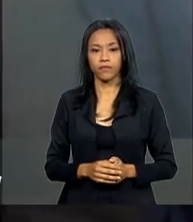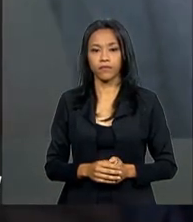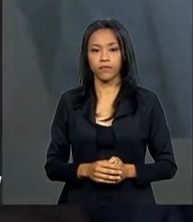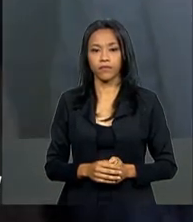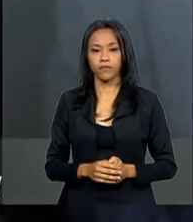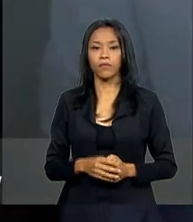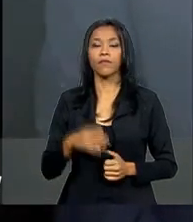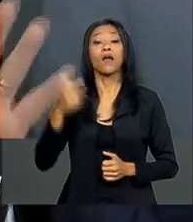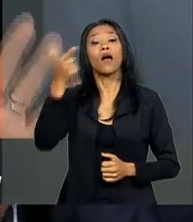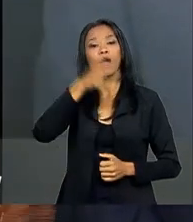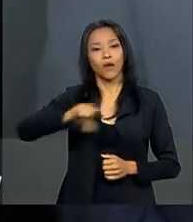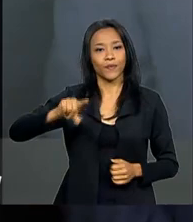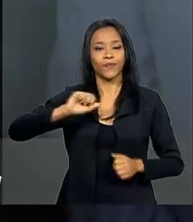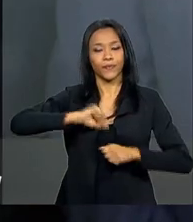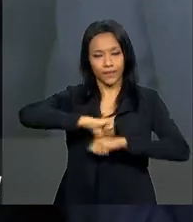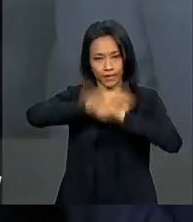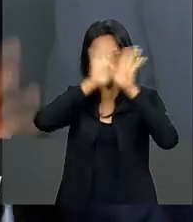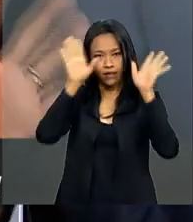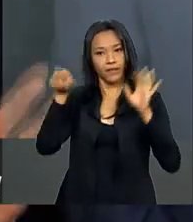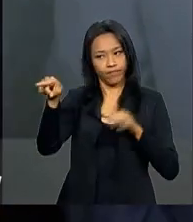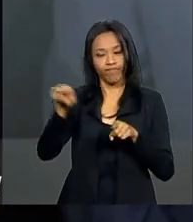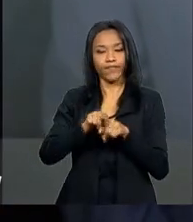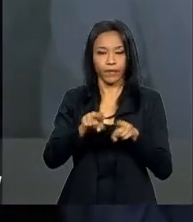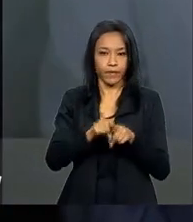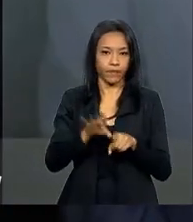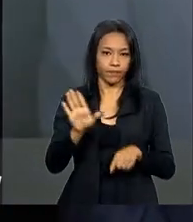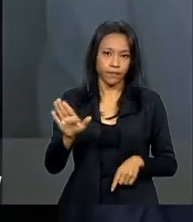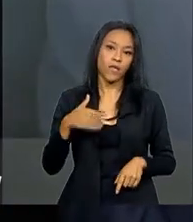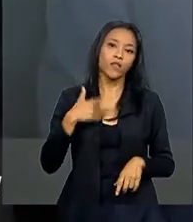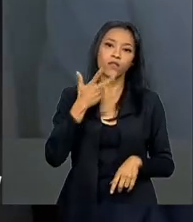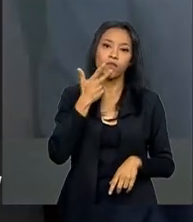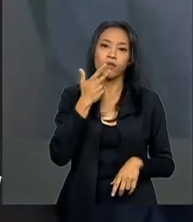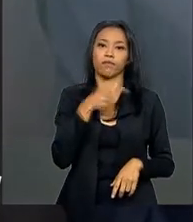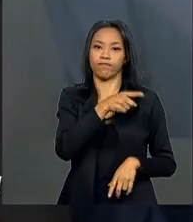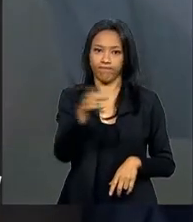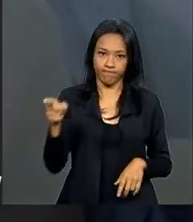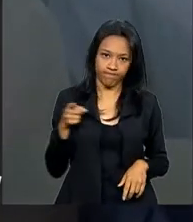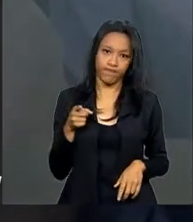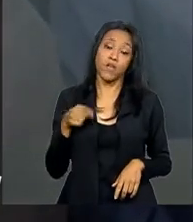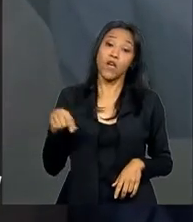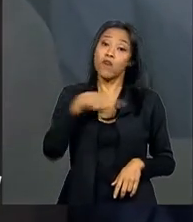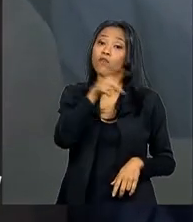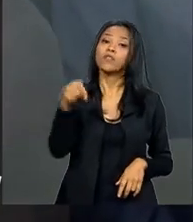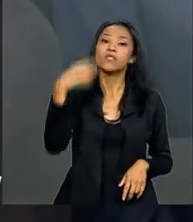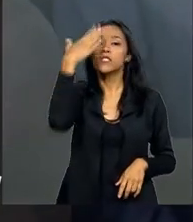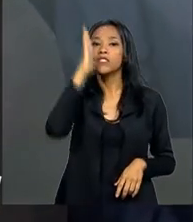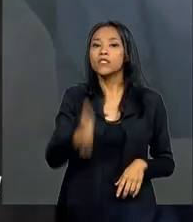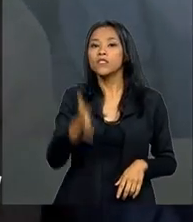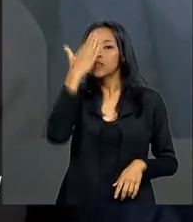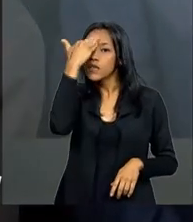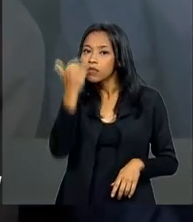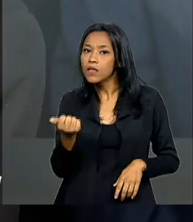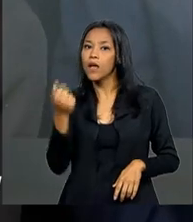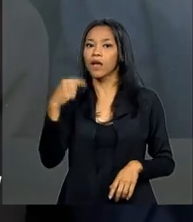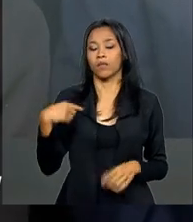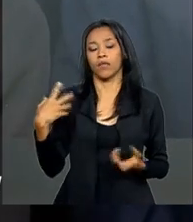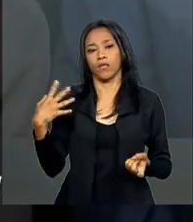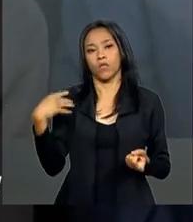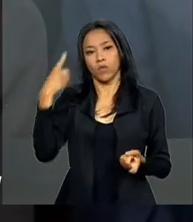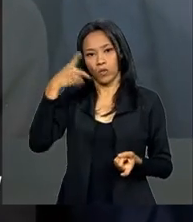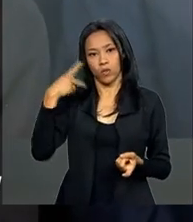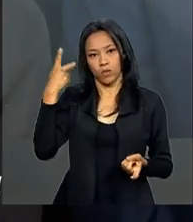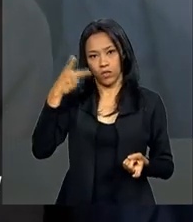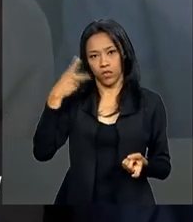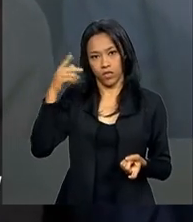Ah, vamos esclarecer isso também. Deixa eu dizer a vocês o seguinte. Vocês sabem que hoje os magistrados, em geral, recebem